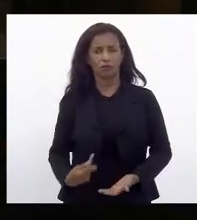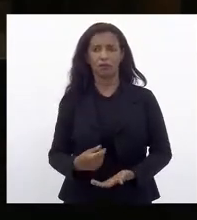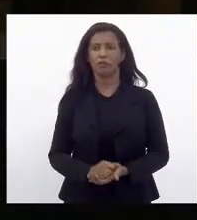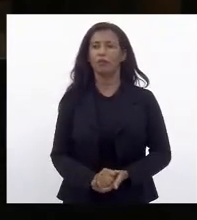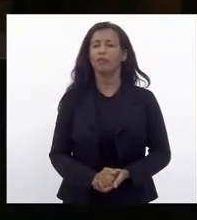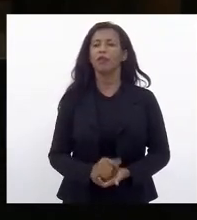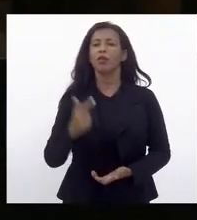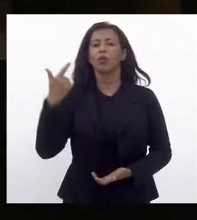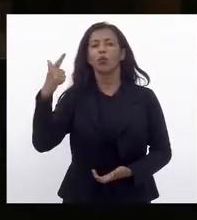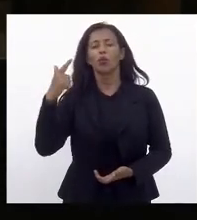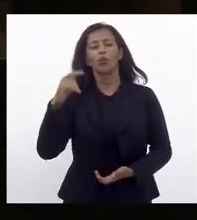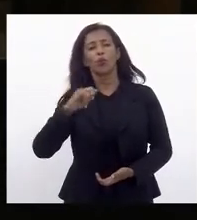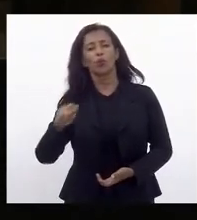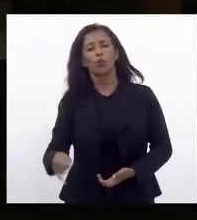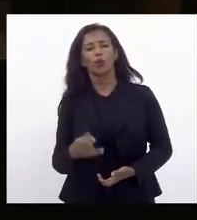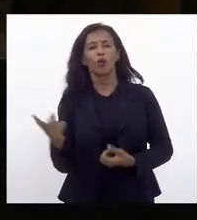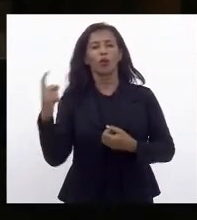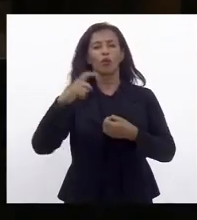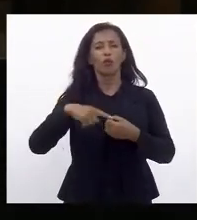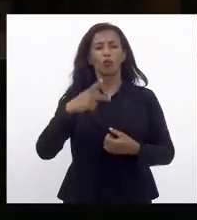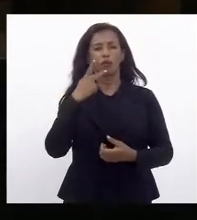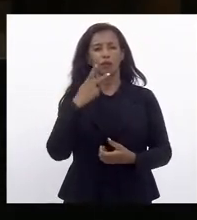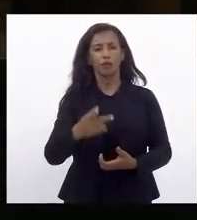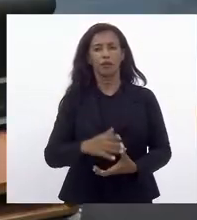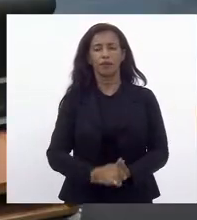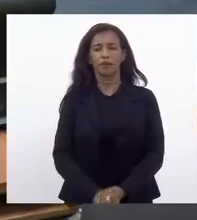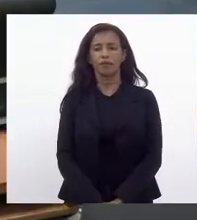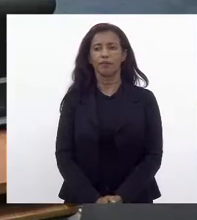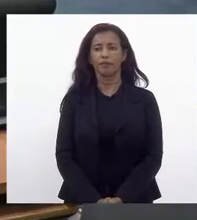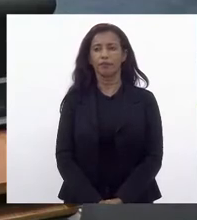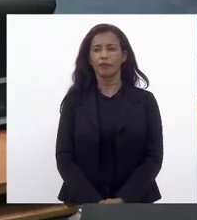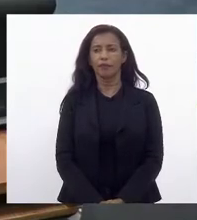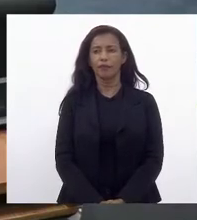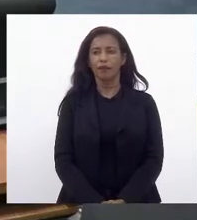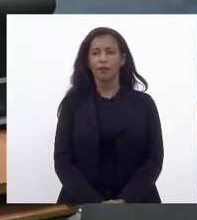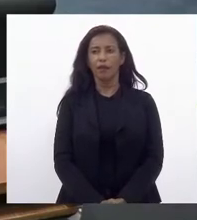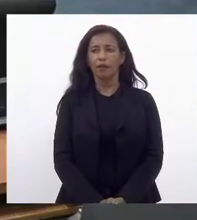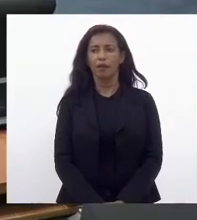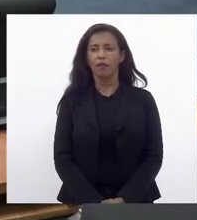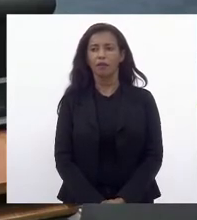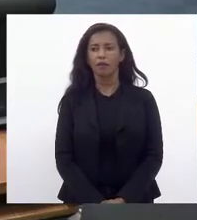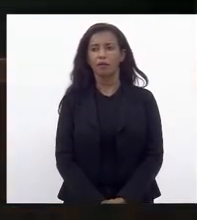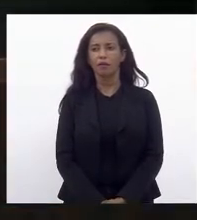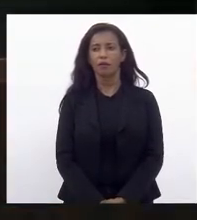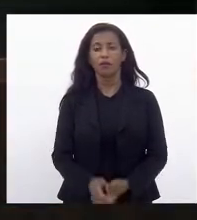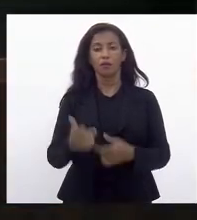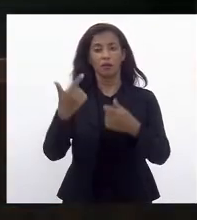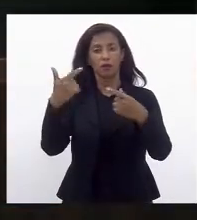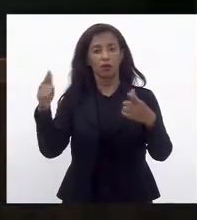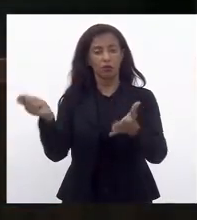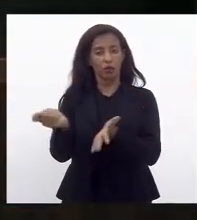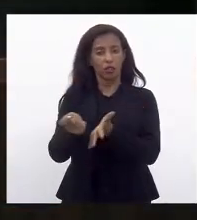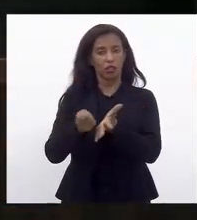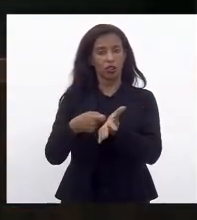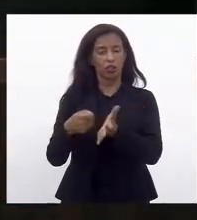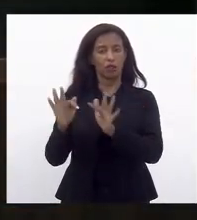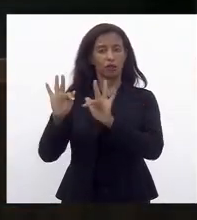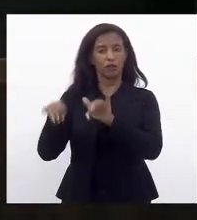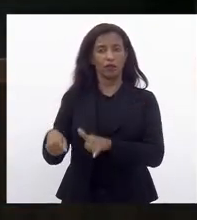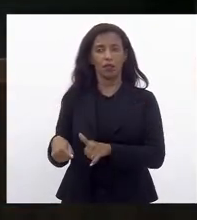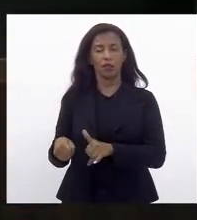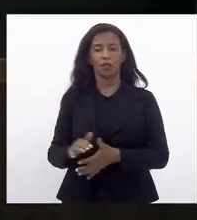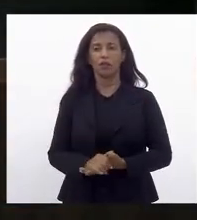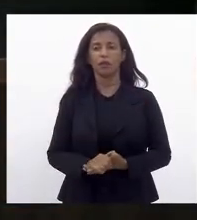noutra oportunidade, ainda voltarei a falar sobre isso. Pela ordem, senhor presidente. Não havendo orador inscrito, encerrada a discussão, a